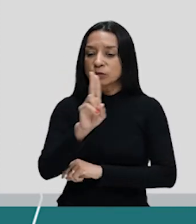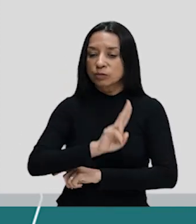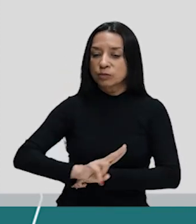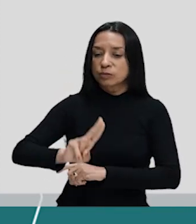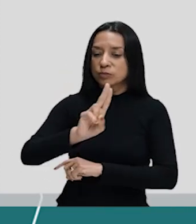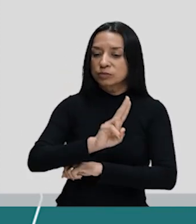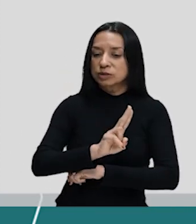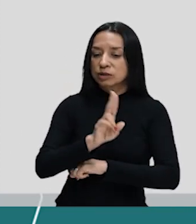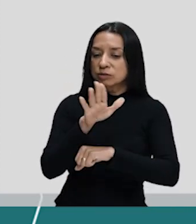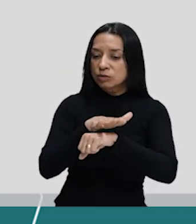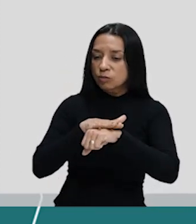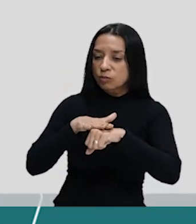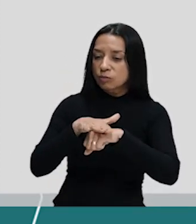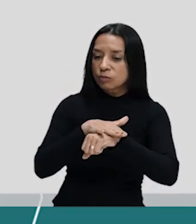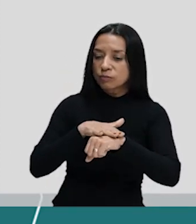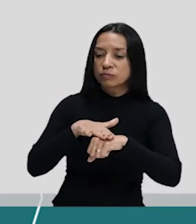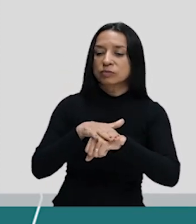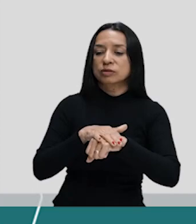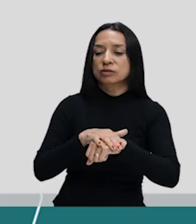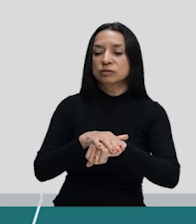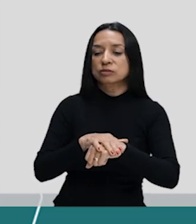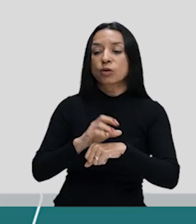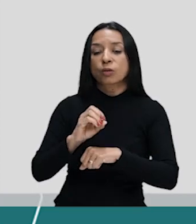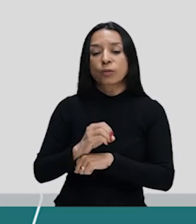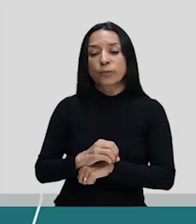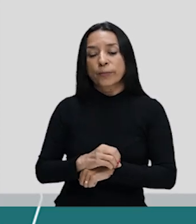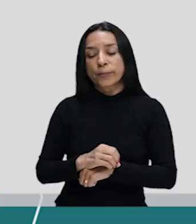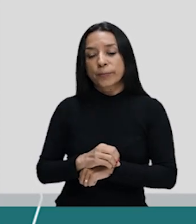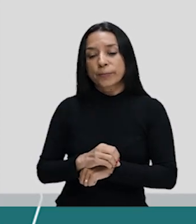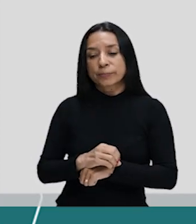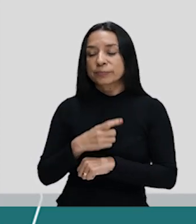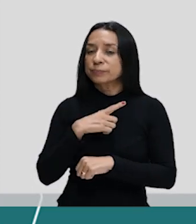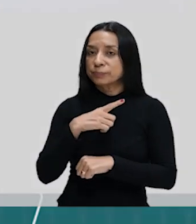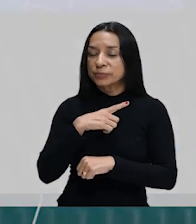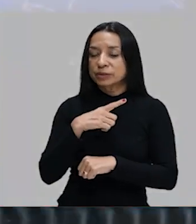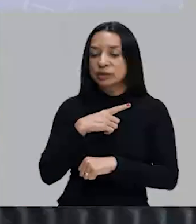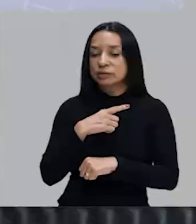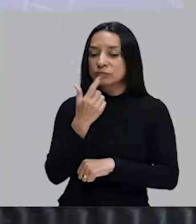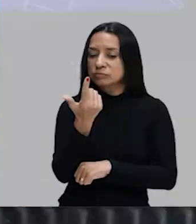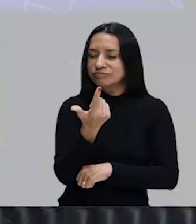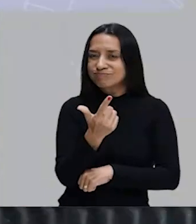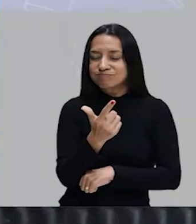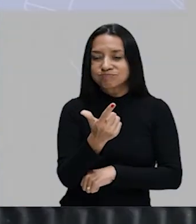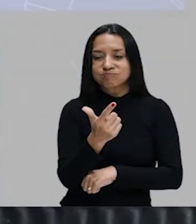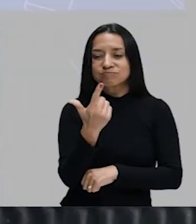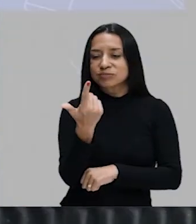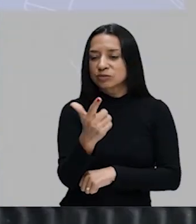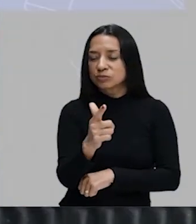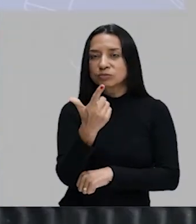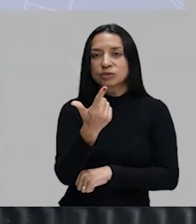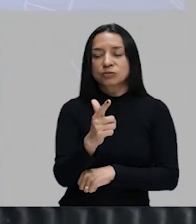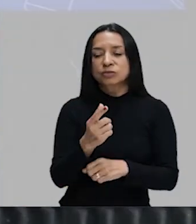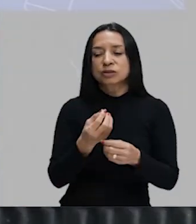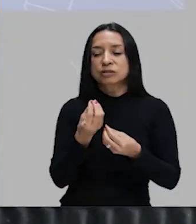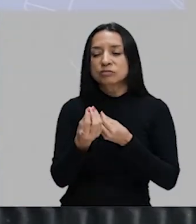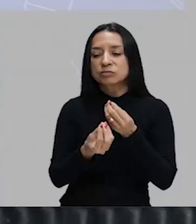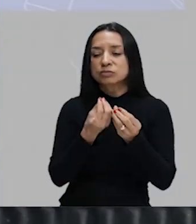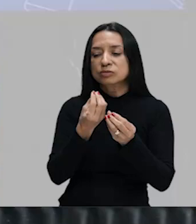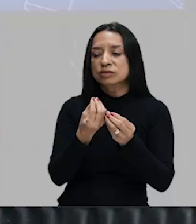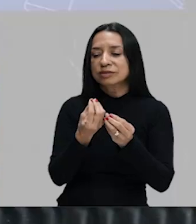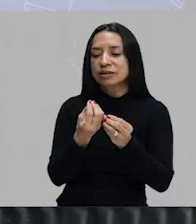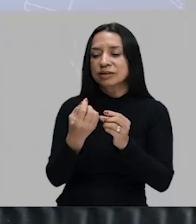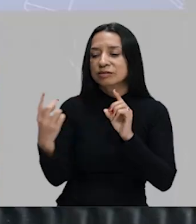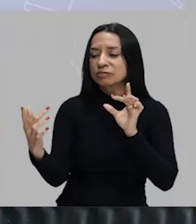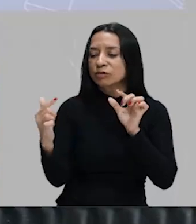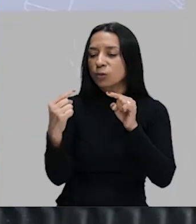empregado ao nos dirigirmos a pessoas com as quais não há proximidade, não há intimidade.